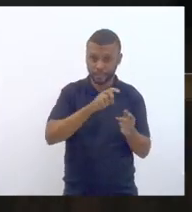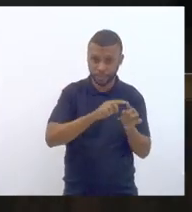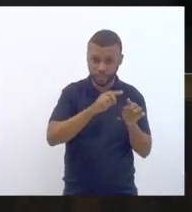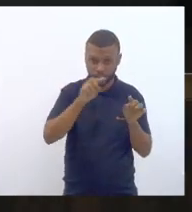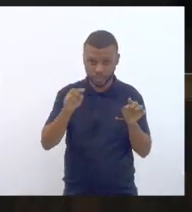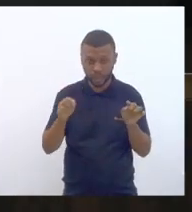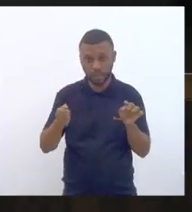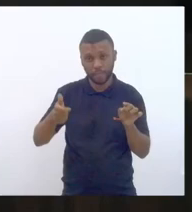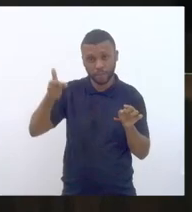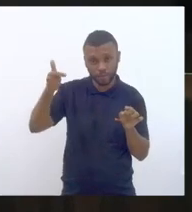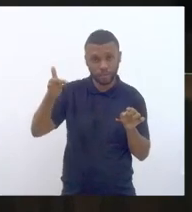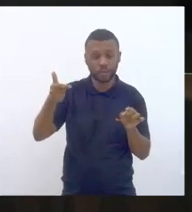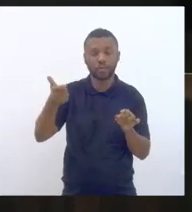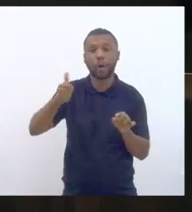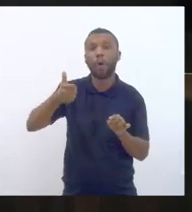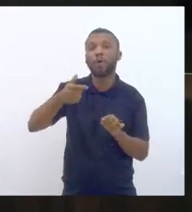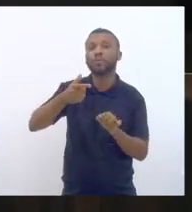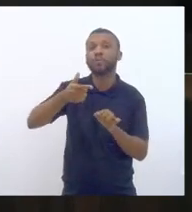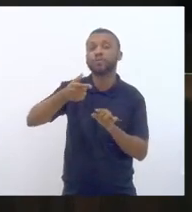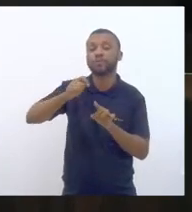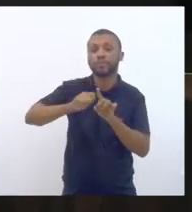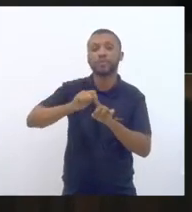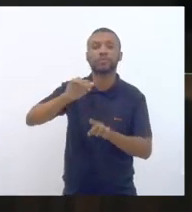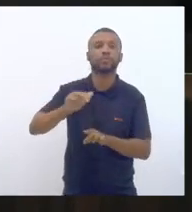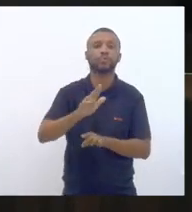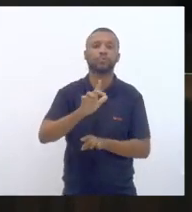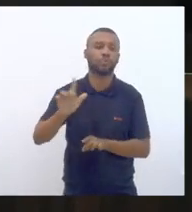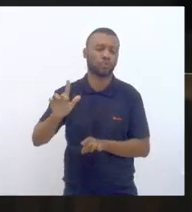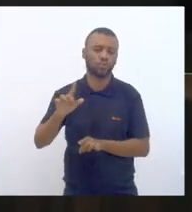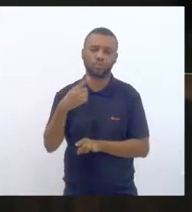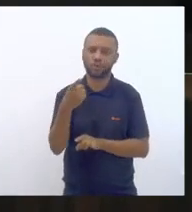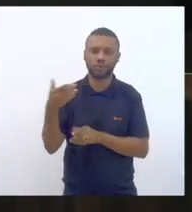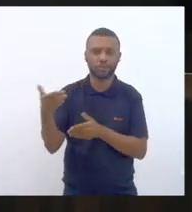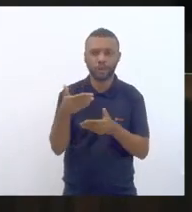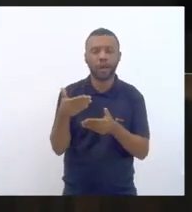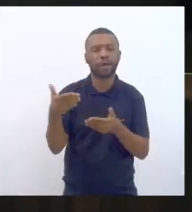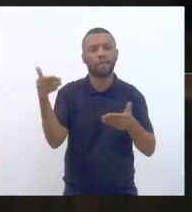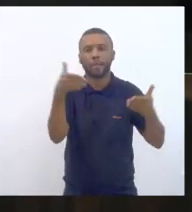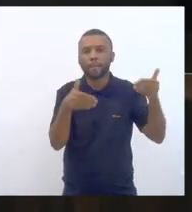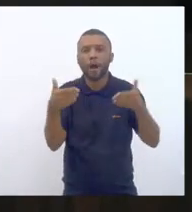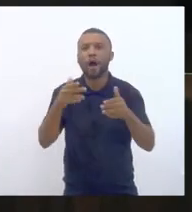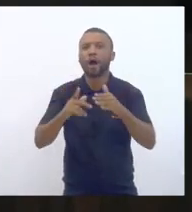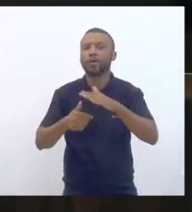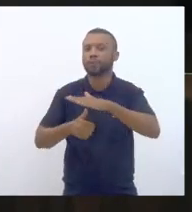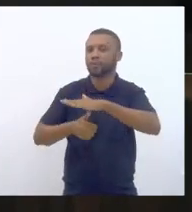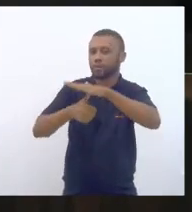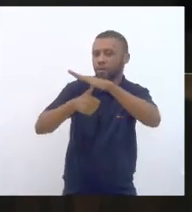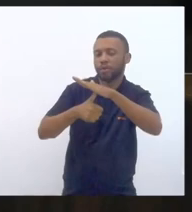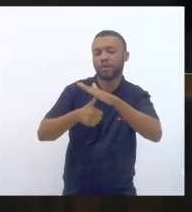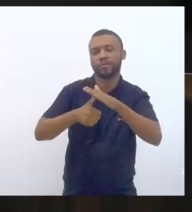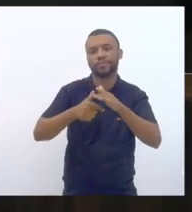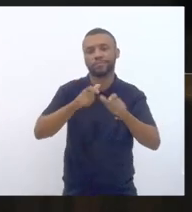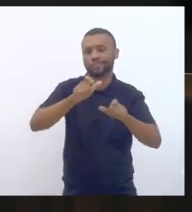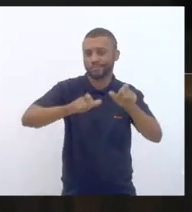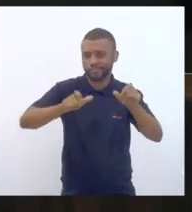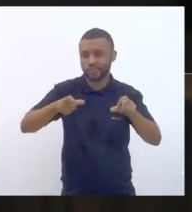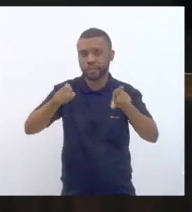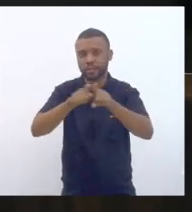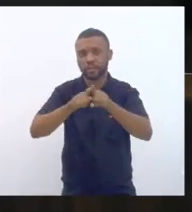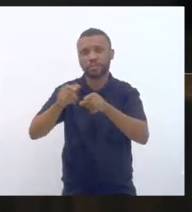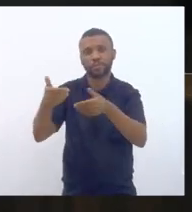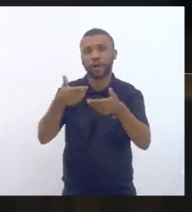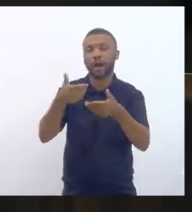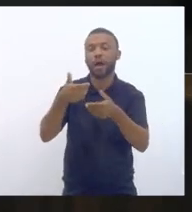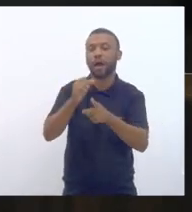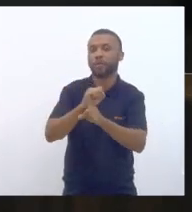11/7, todos os parlamentares convidados, vamos trazer aqui os reitores, reitoras, e vamos trazer também a sociedade